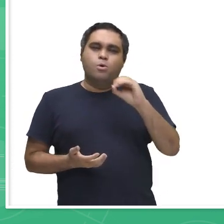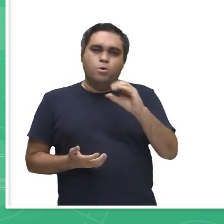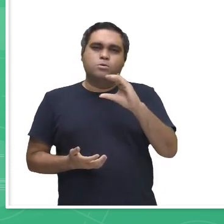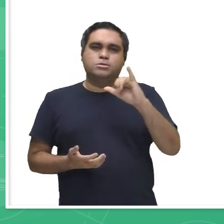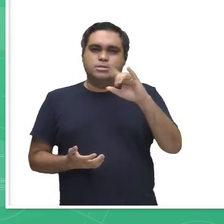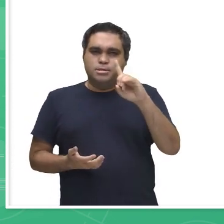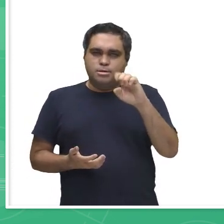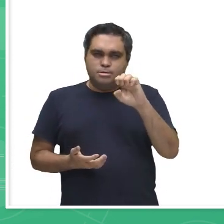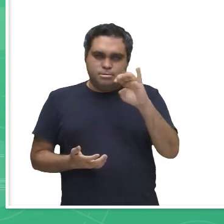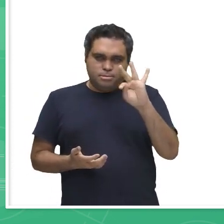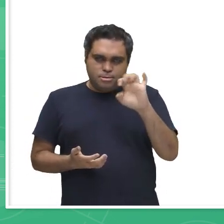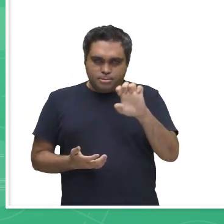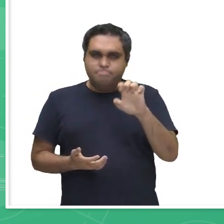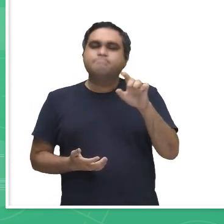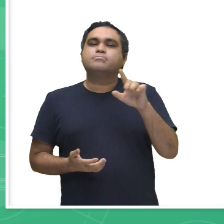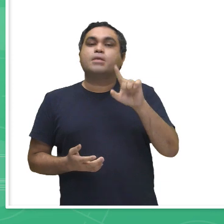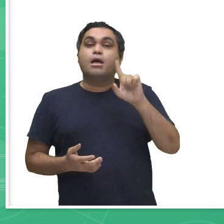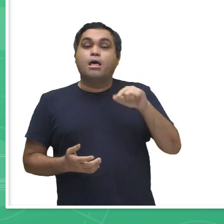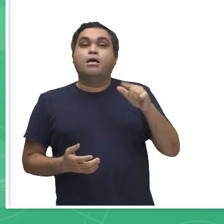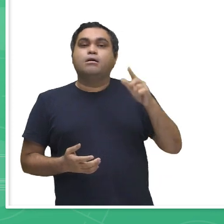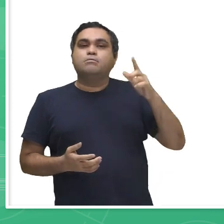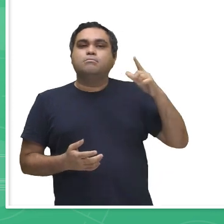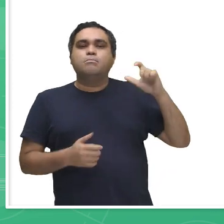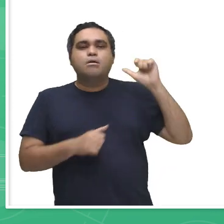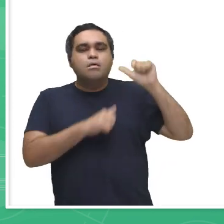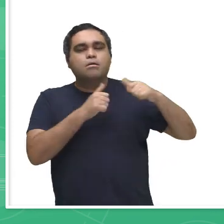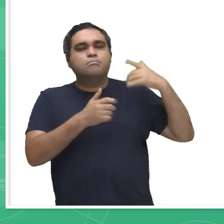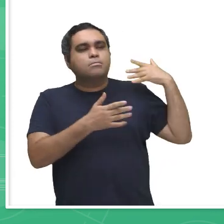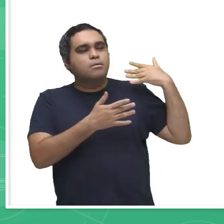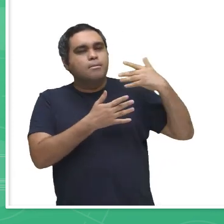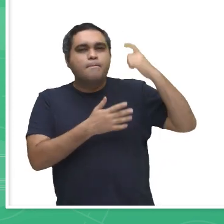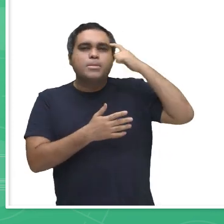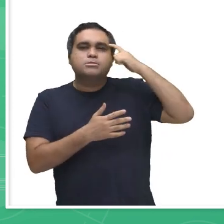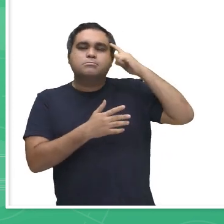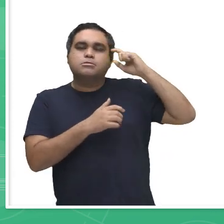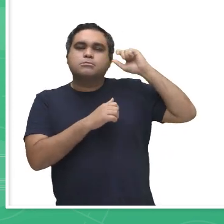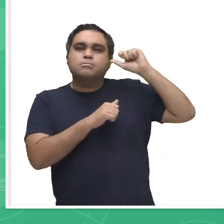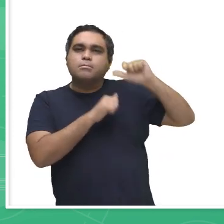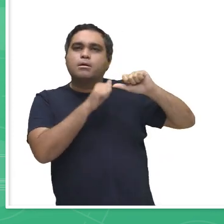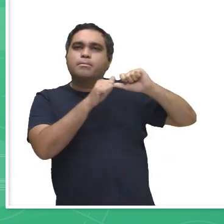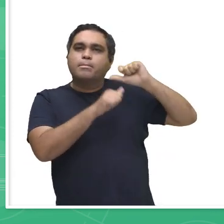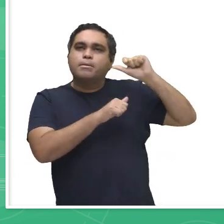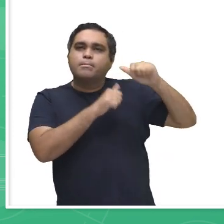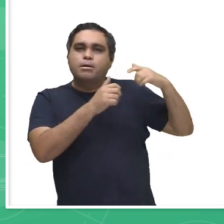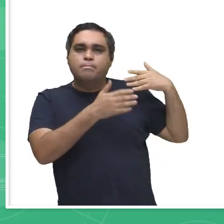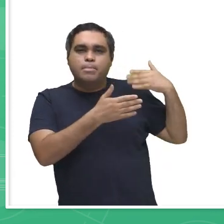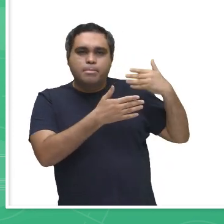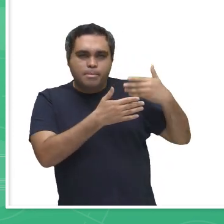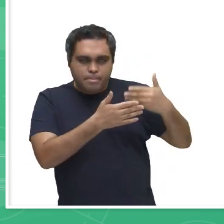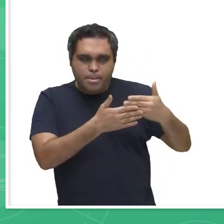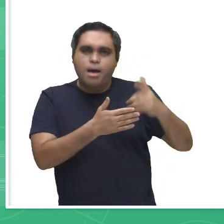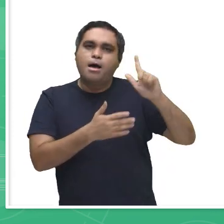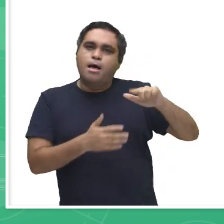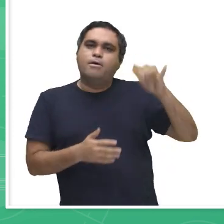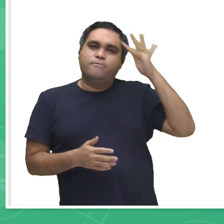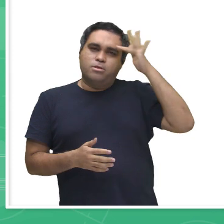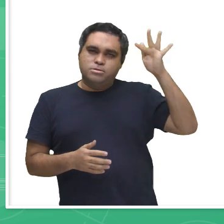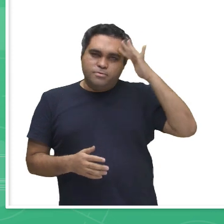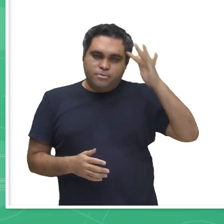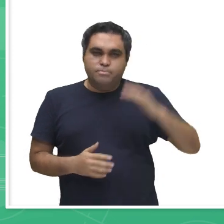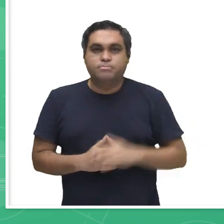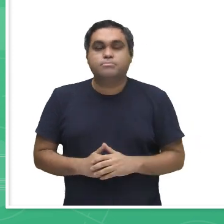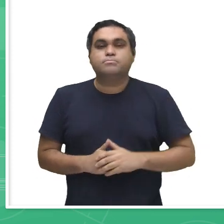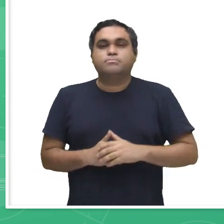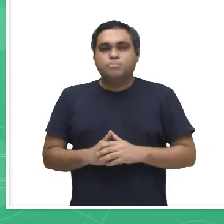é só um relato histórico, mas ela faz parte desse processo também de